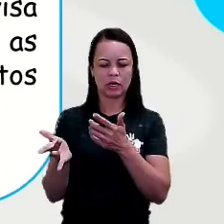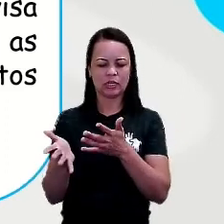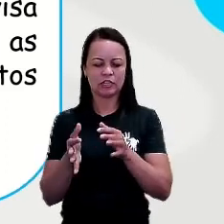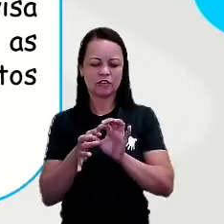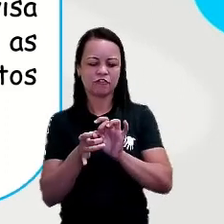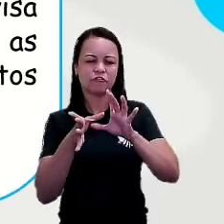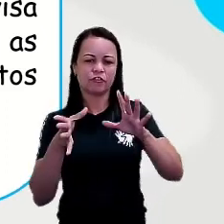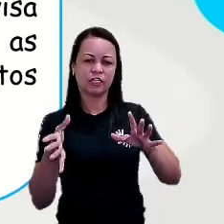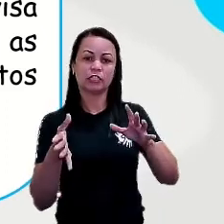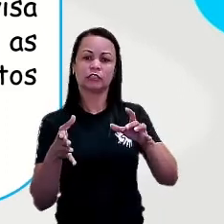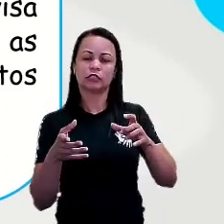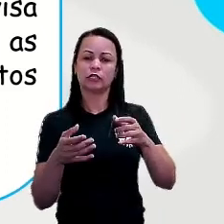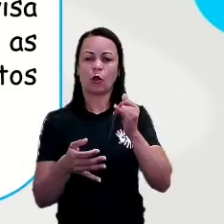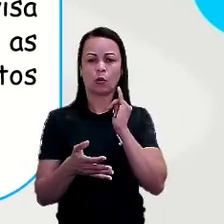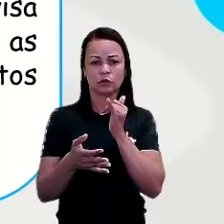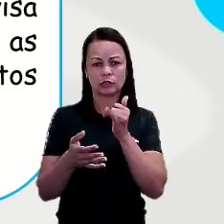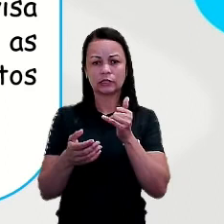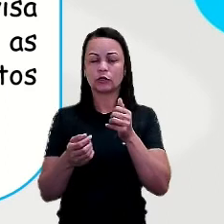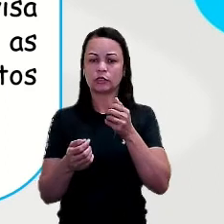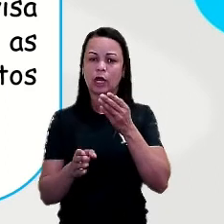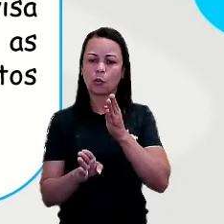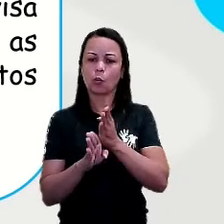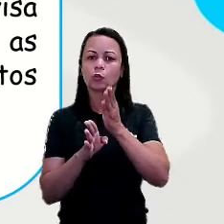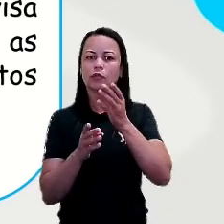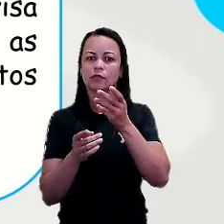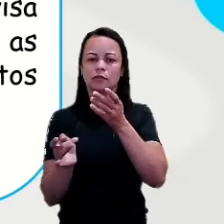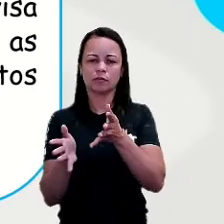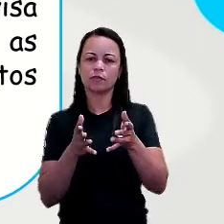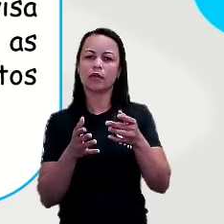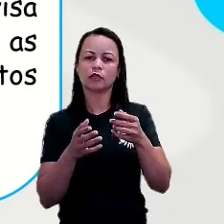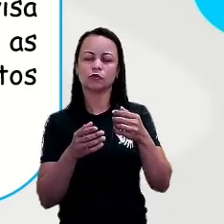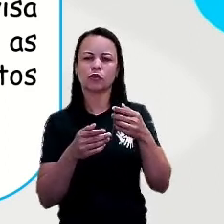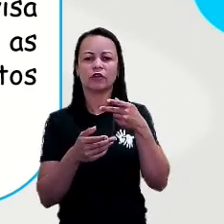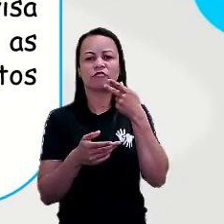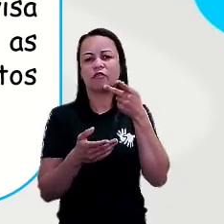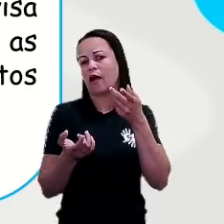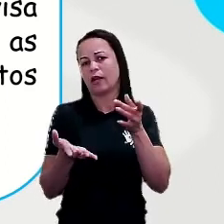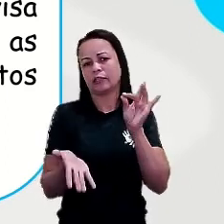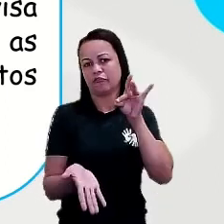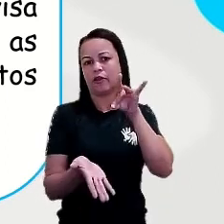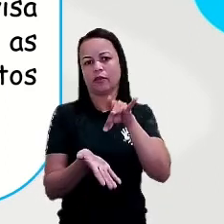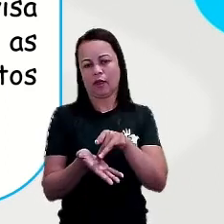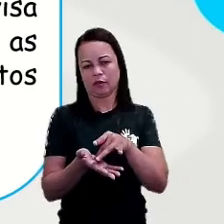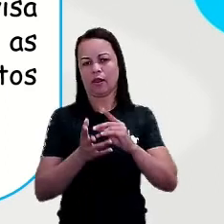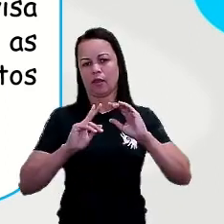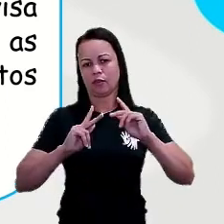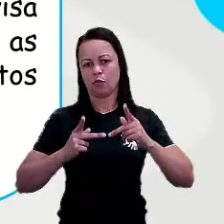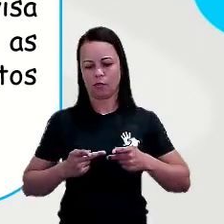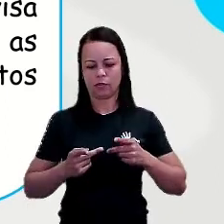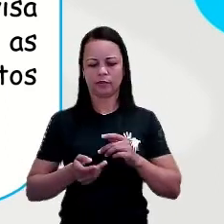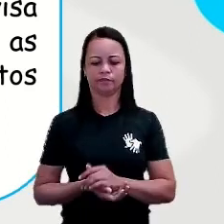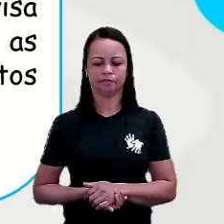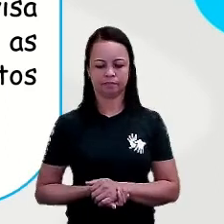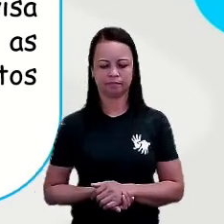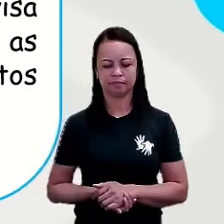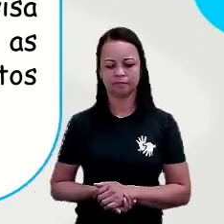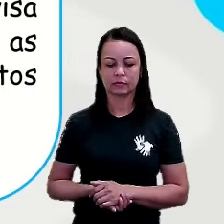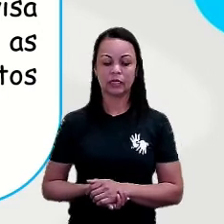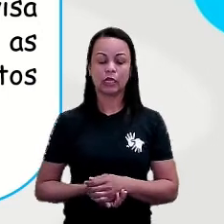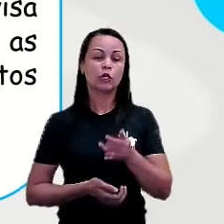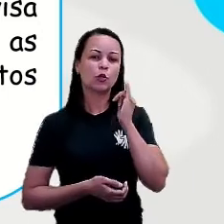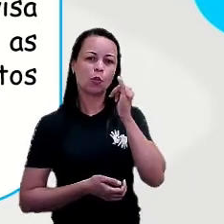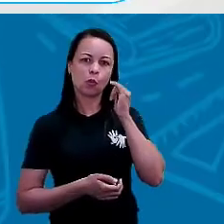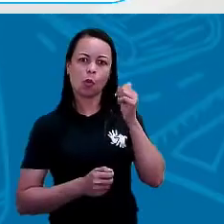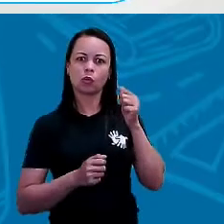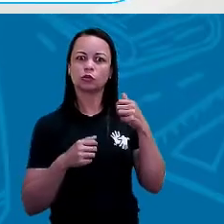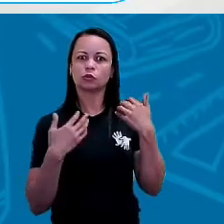situações improváveis e ações que transpassam a realidade além do humano. E o conto de terror, que é muito bom também, parecido